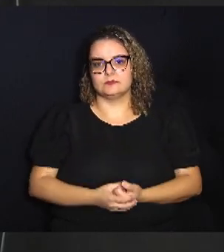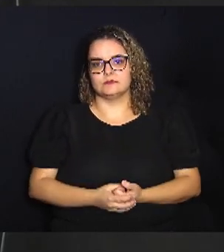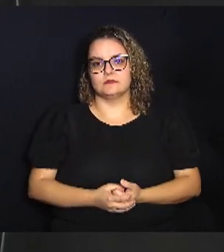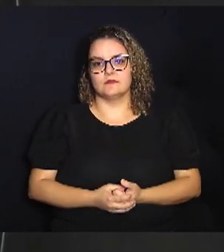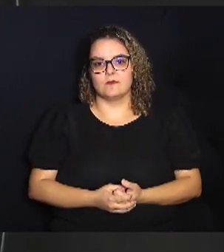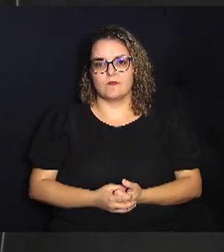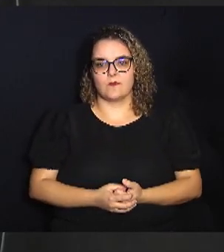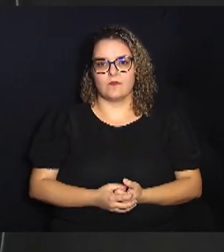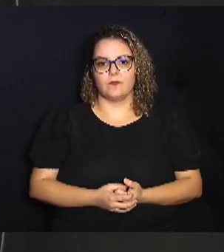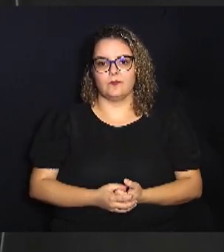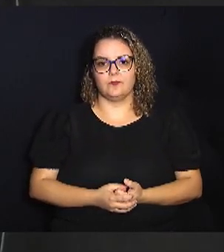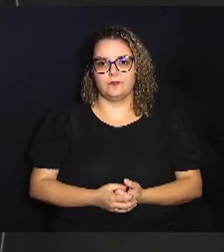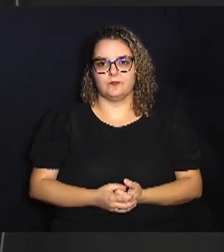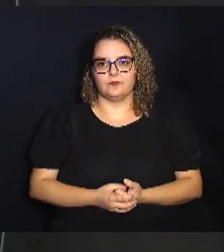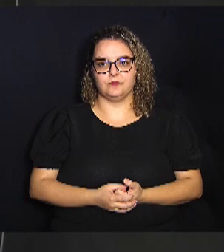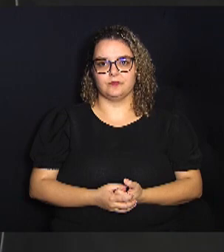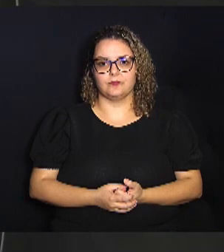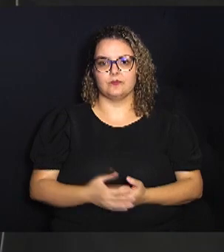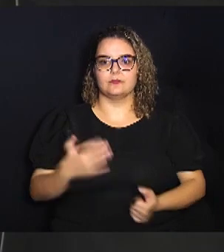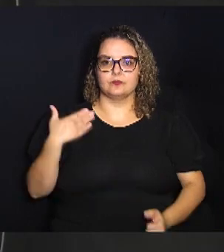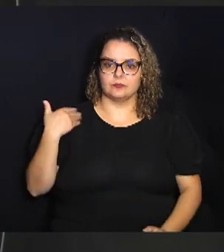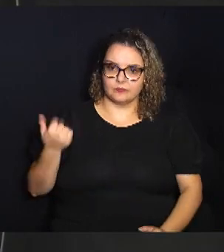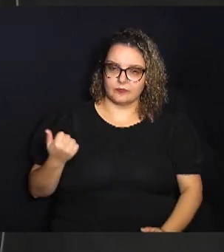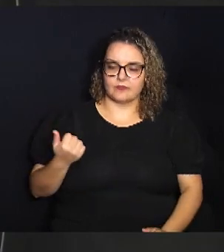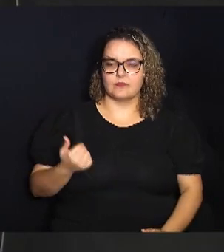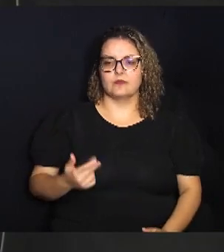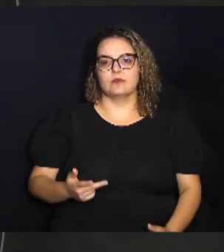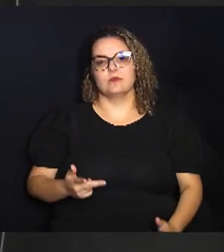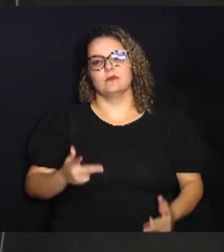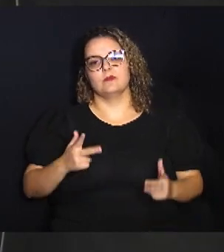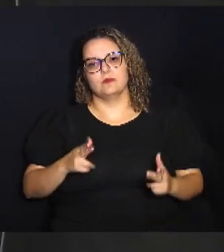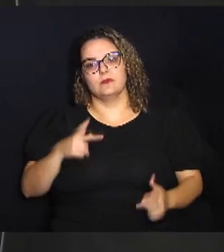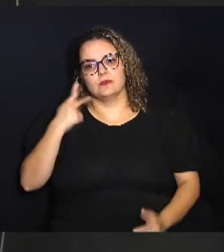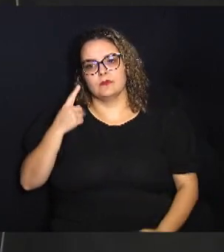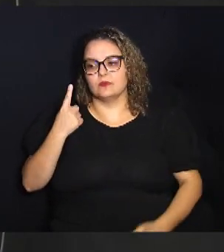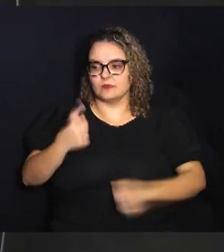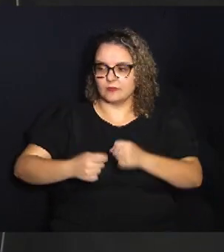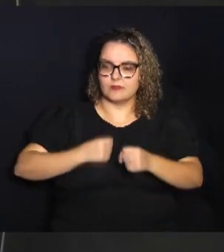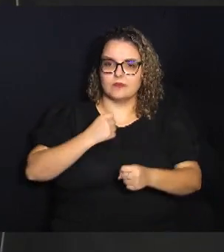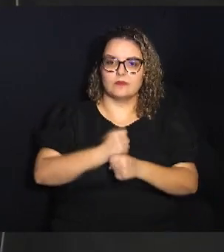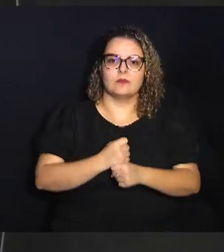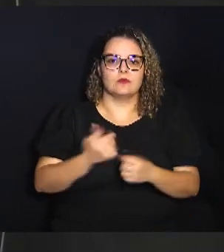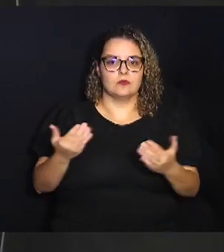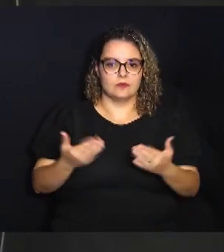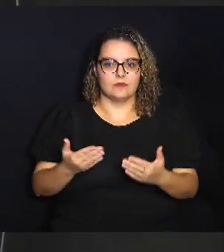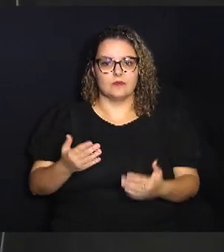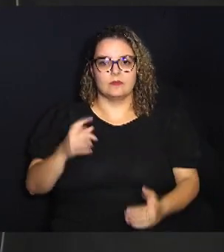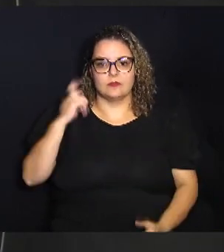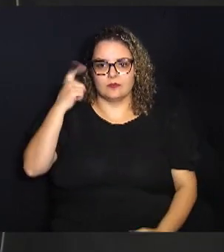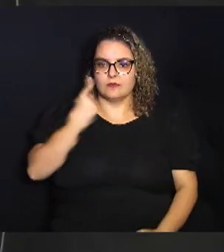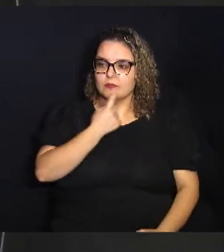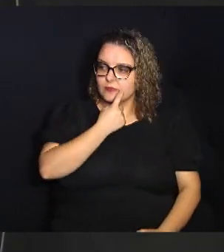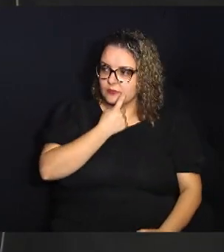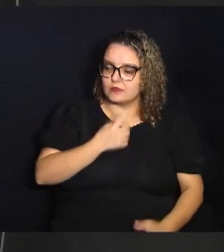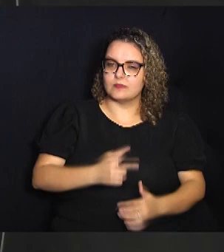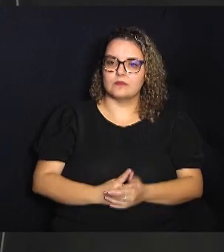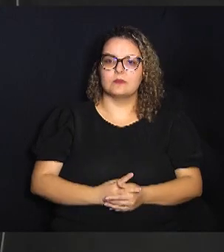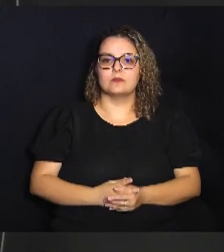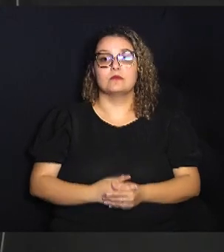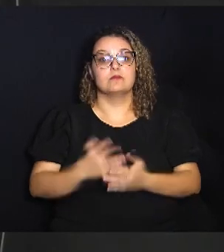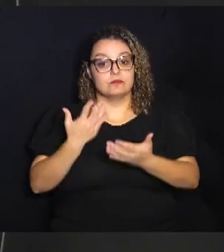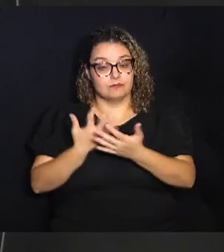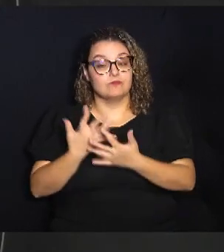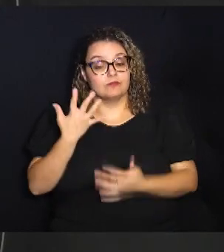e convocado como vereador. Fez 1 ano agora, Mirla, e nesse 1 ano eu confesso para você